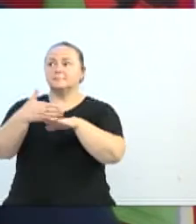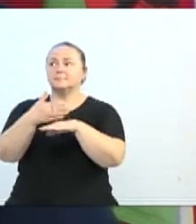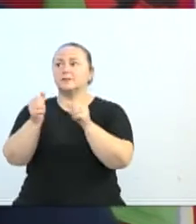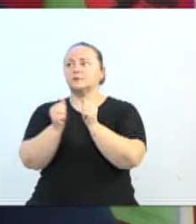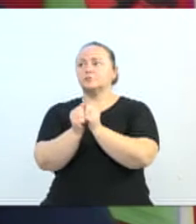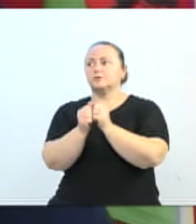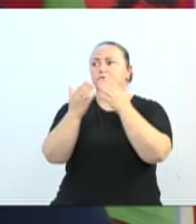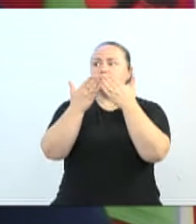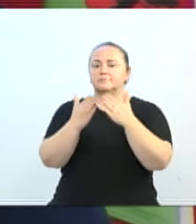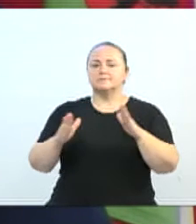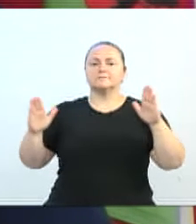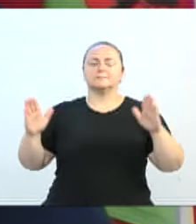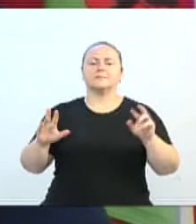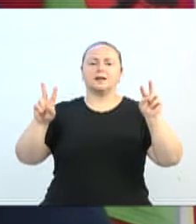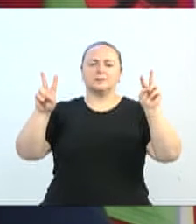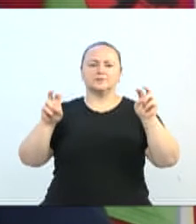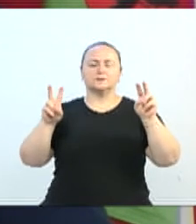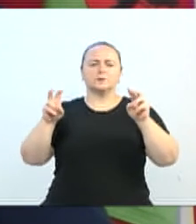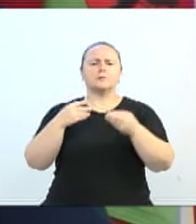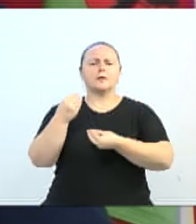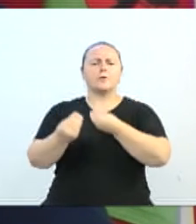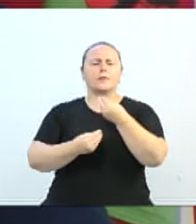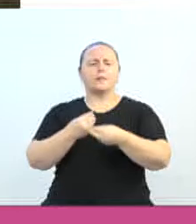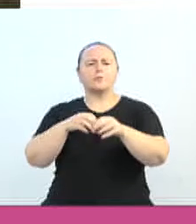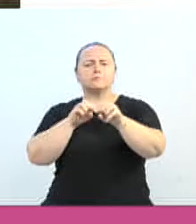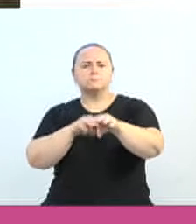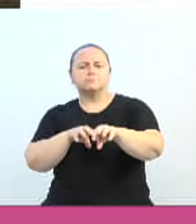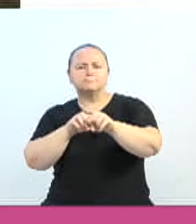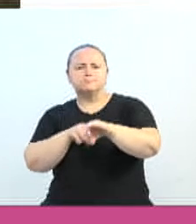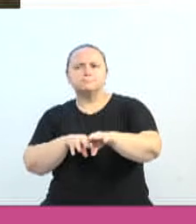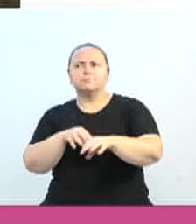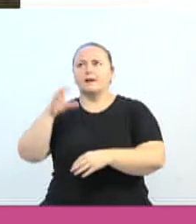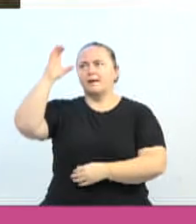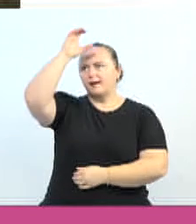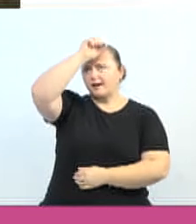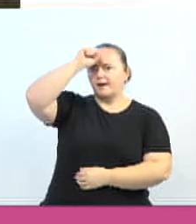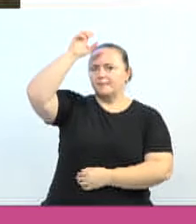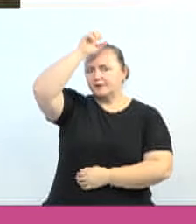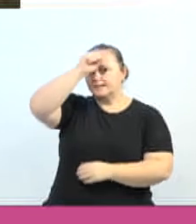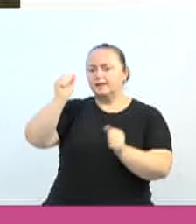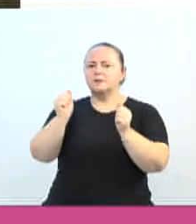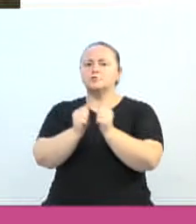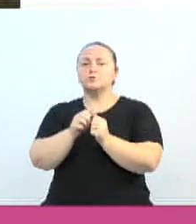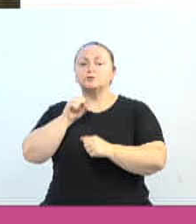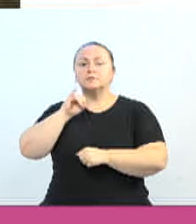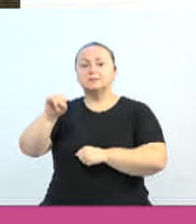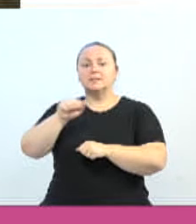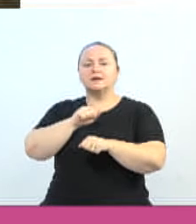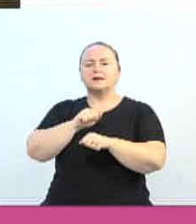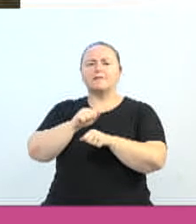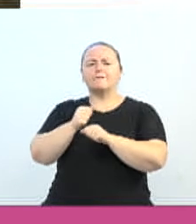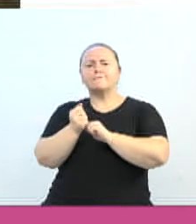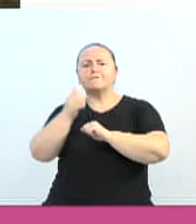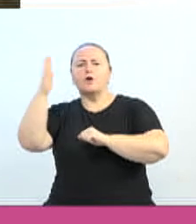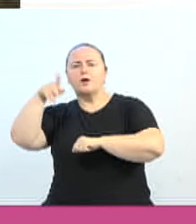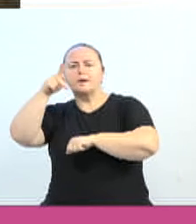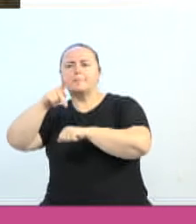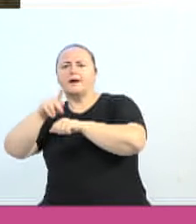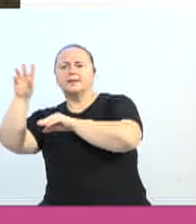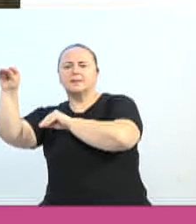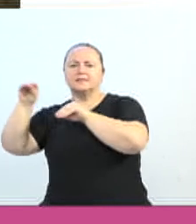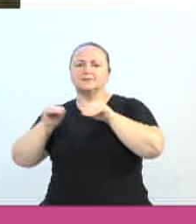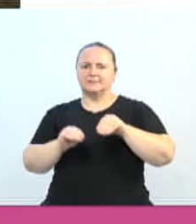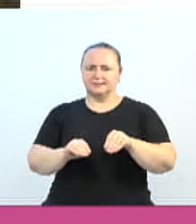segundo encontro sobre o processo de ensinar e aprender para estudantes estrangeiros. Foi online, através